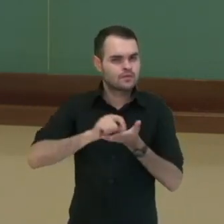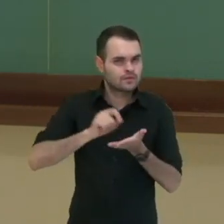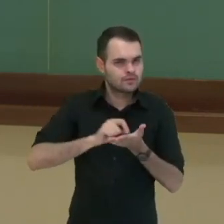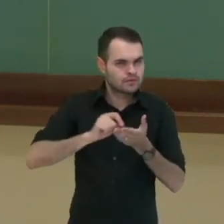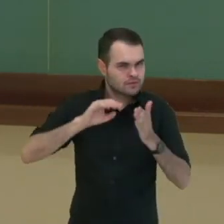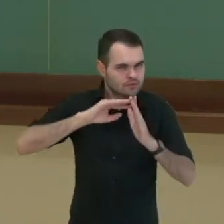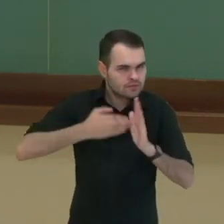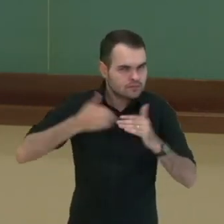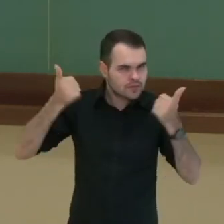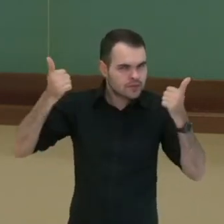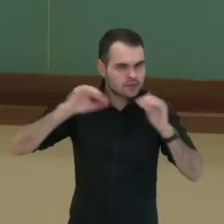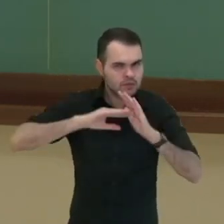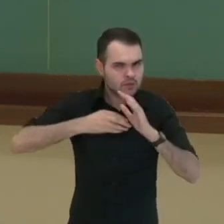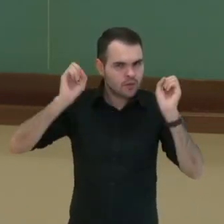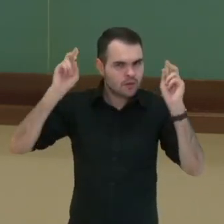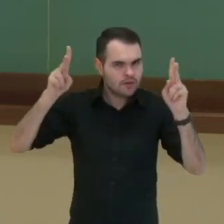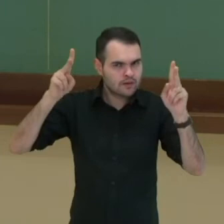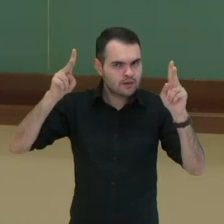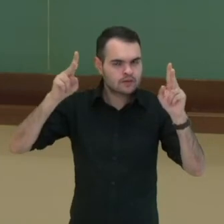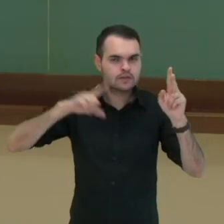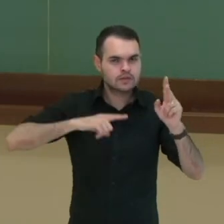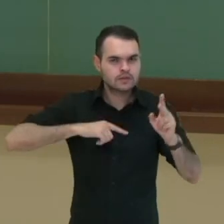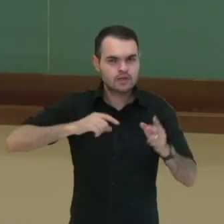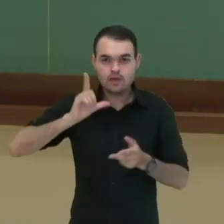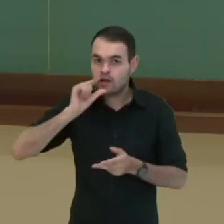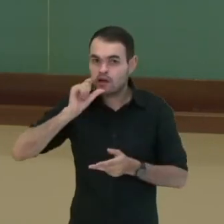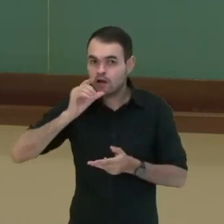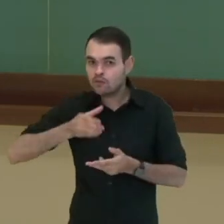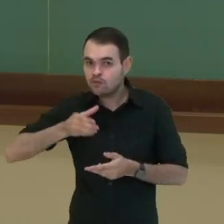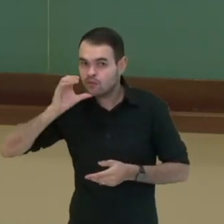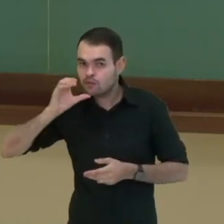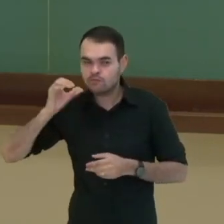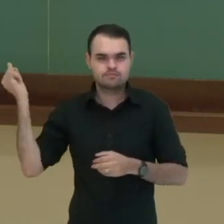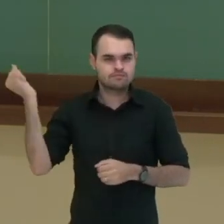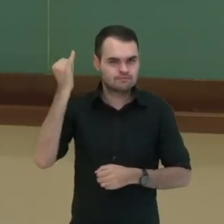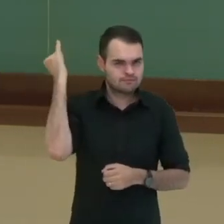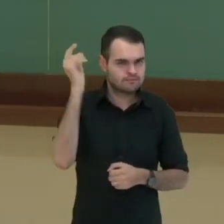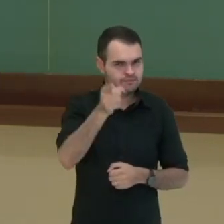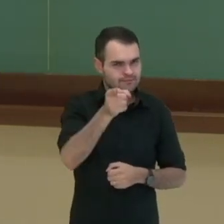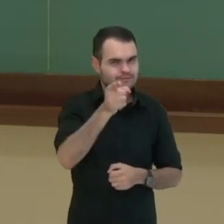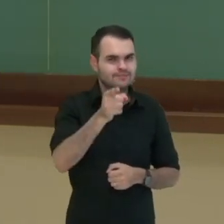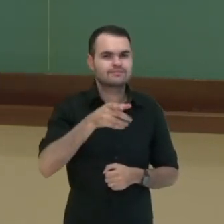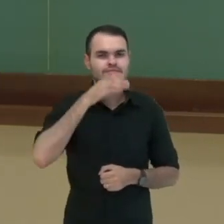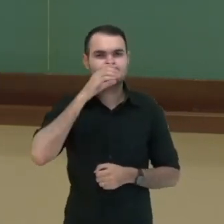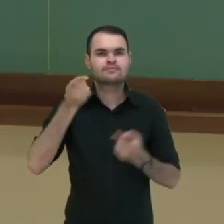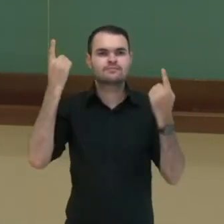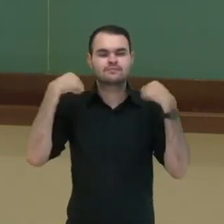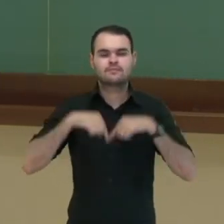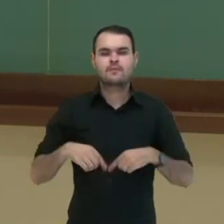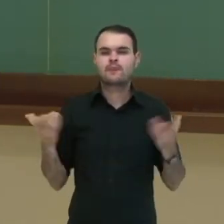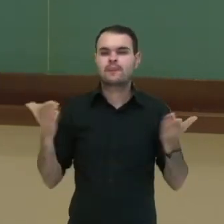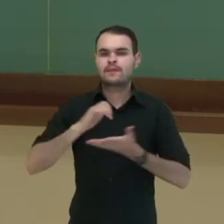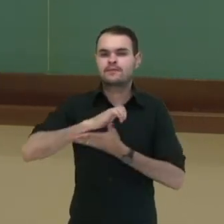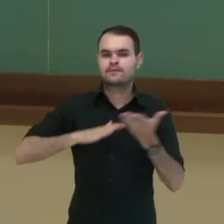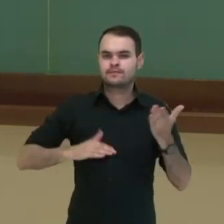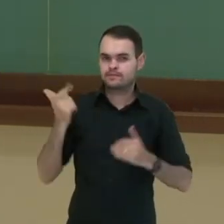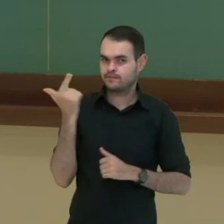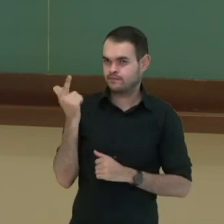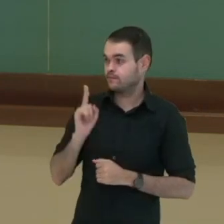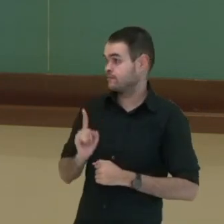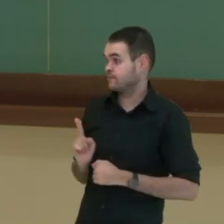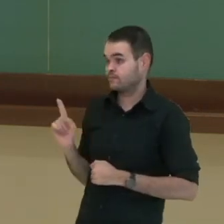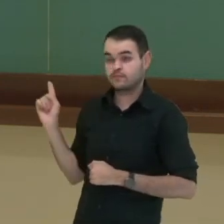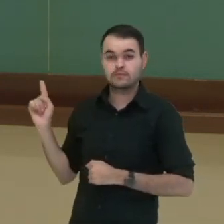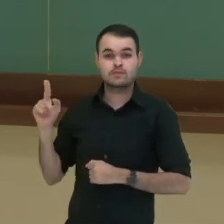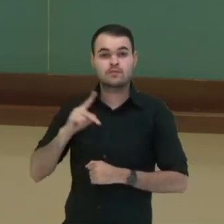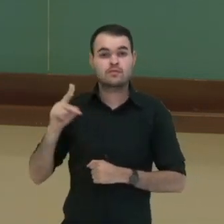Tudo bem? Tudo ok aí? Tem um copinho de água aí do teu lado? É importante, viu? Para a hidratação. Vamos fazer uma atividade? Então